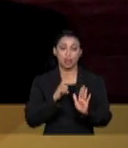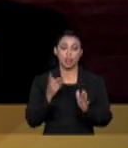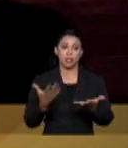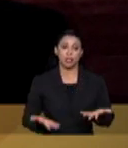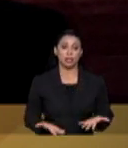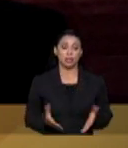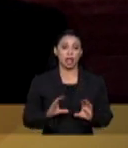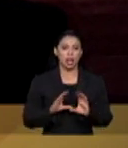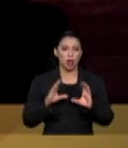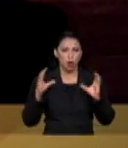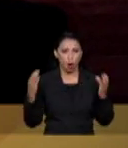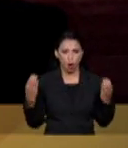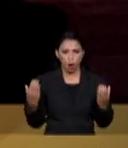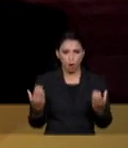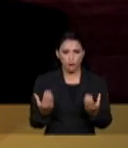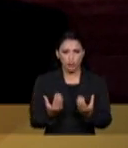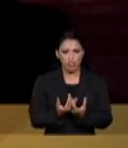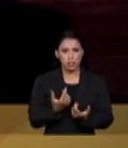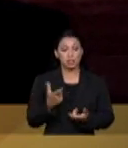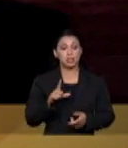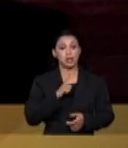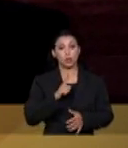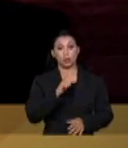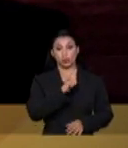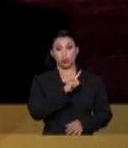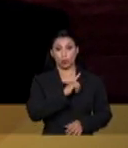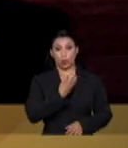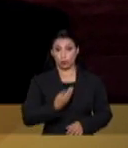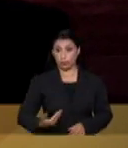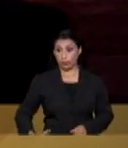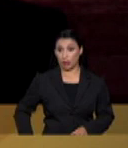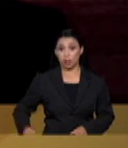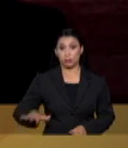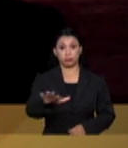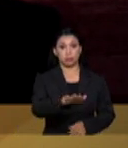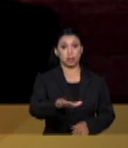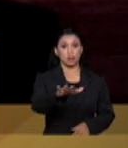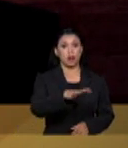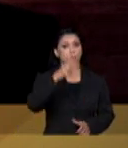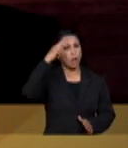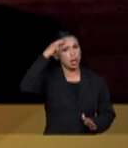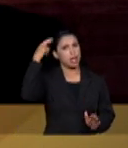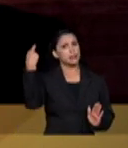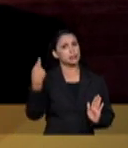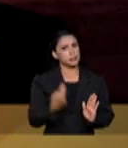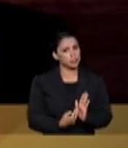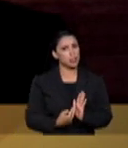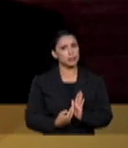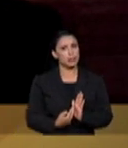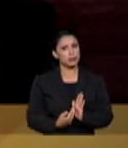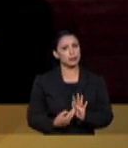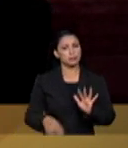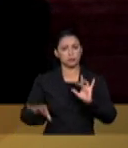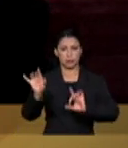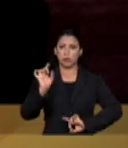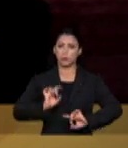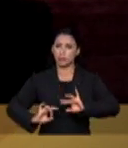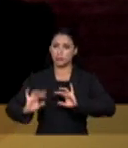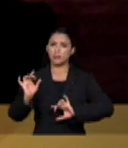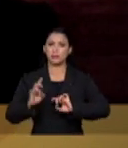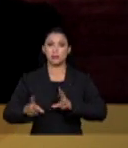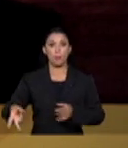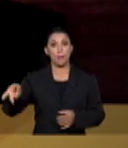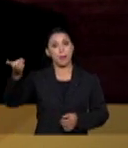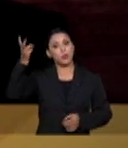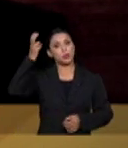parte da convenção os governos deverão respeitar a importante e especial e para